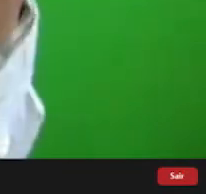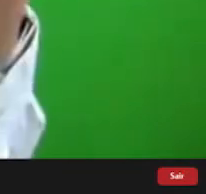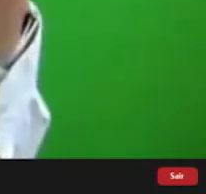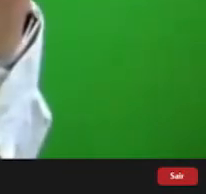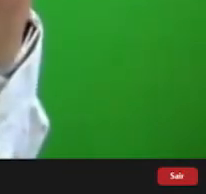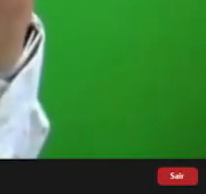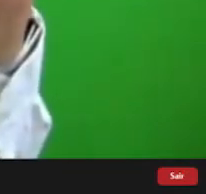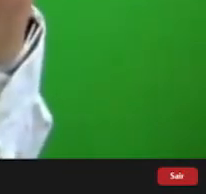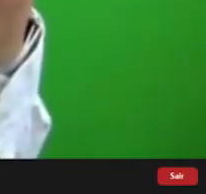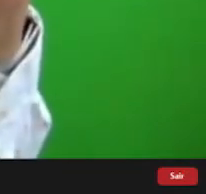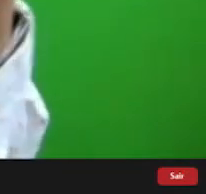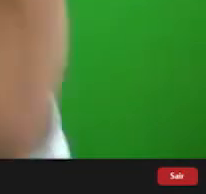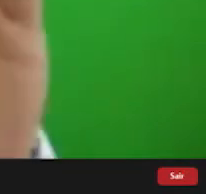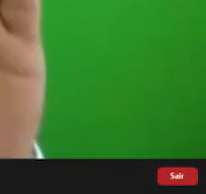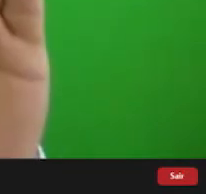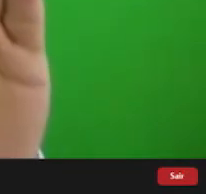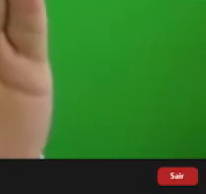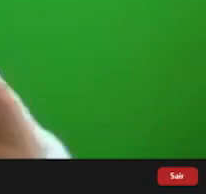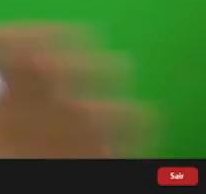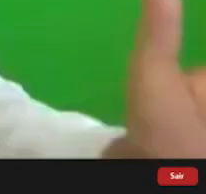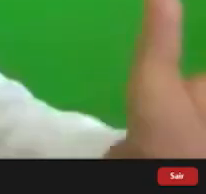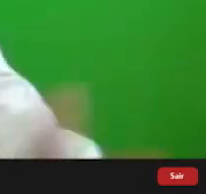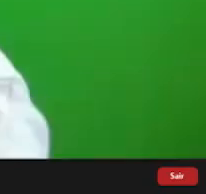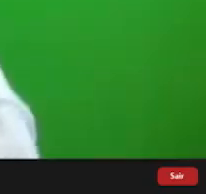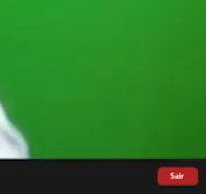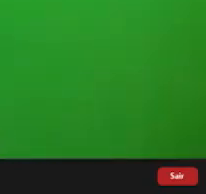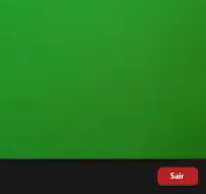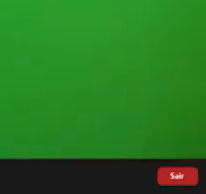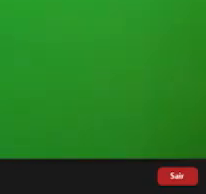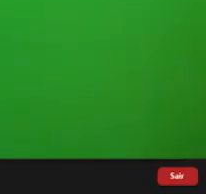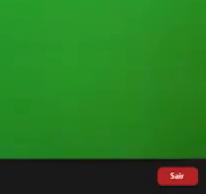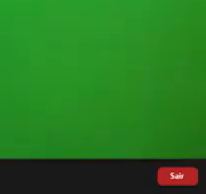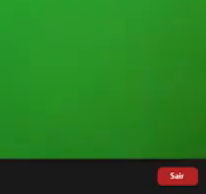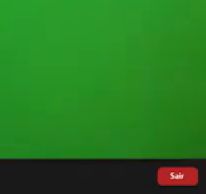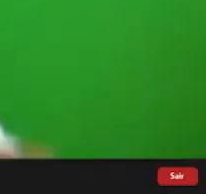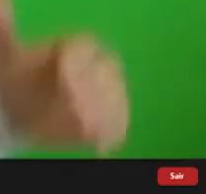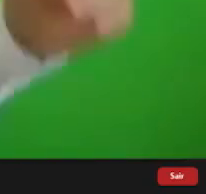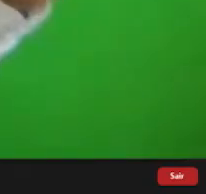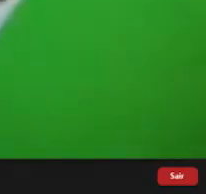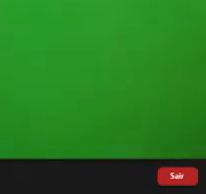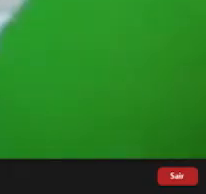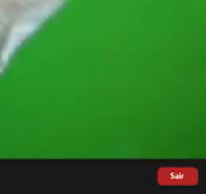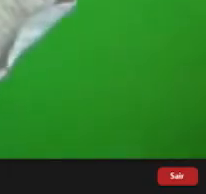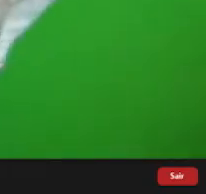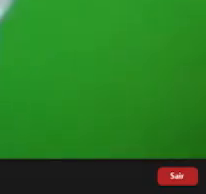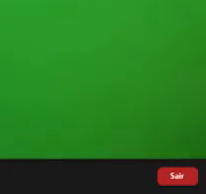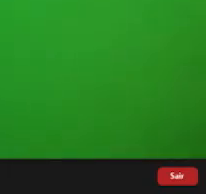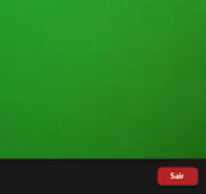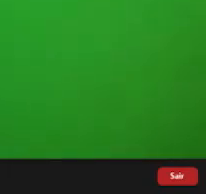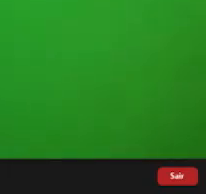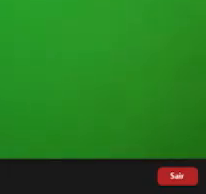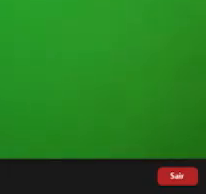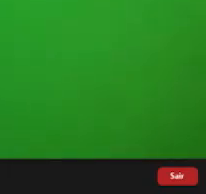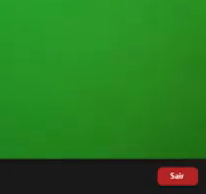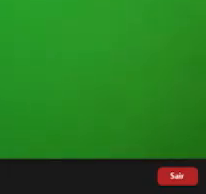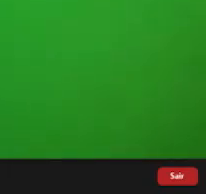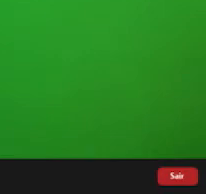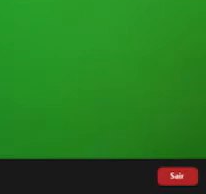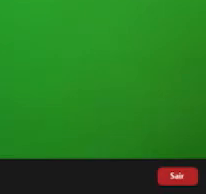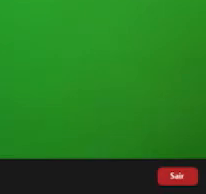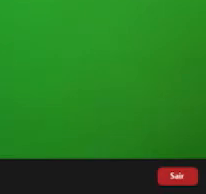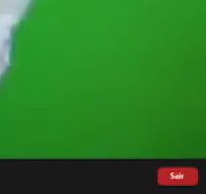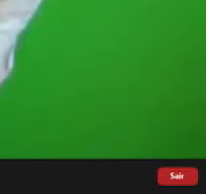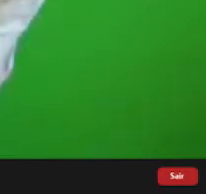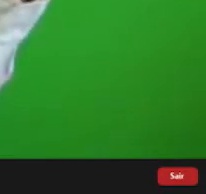há 10 anos atrás. Hoje, praticamente, você tem aí um IPTU que